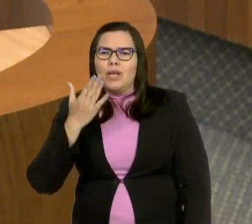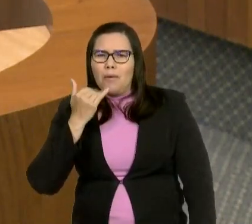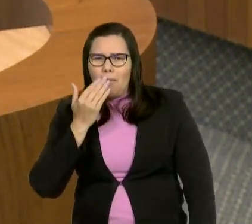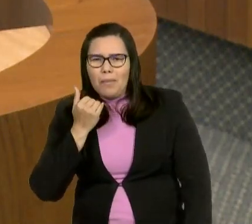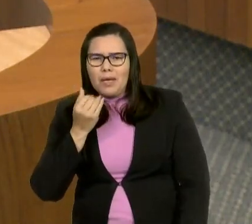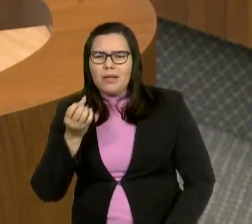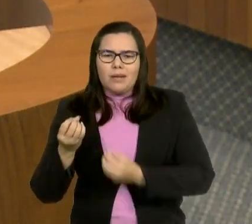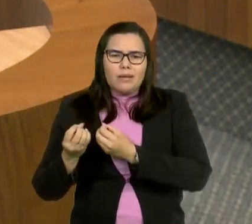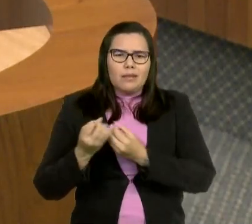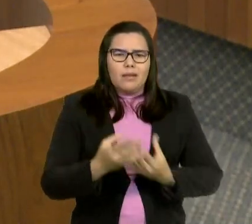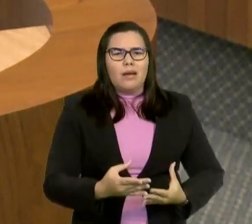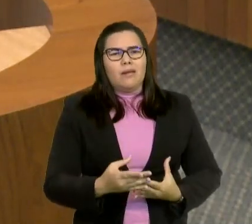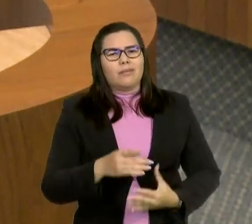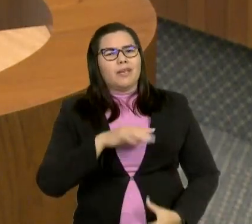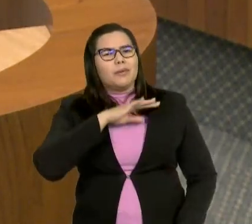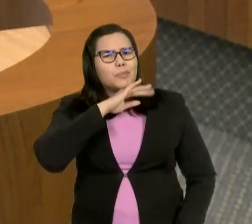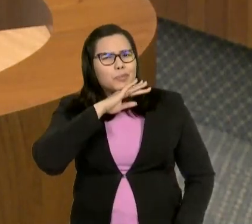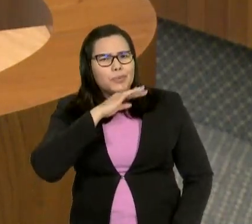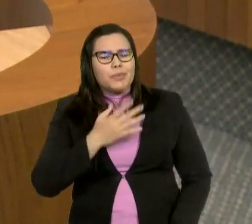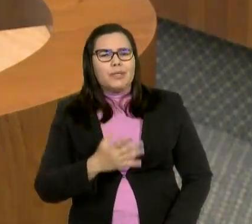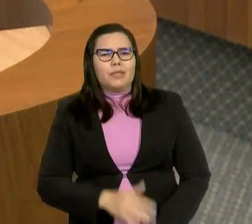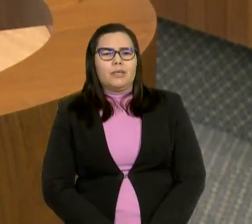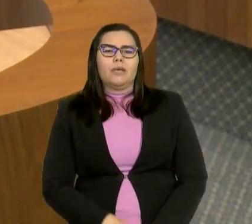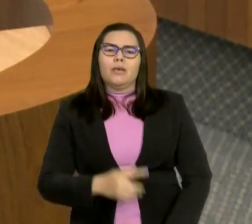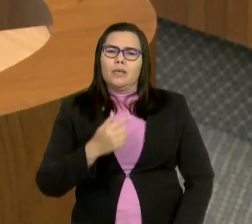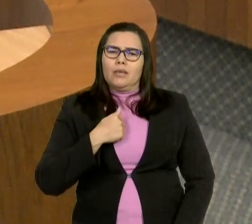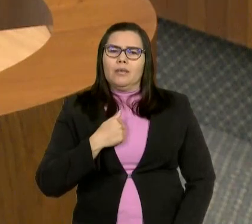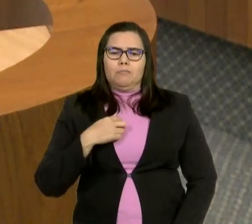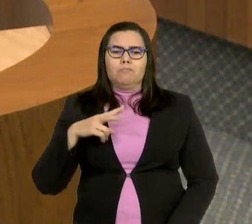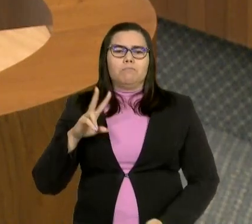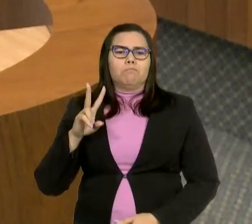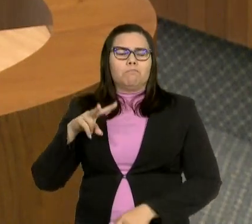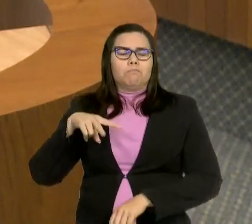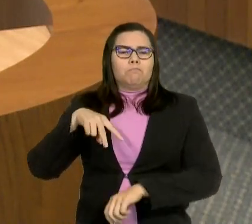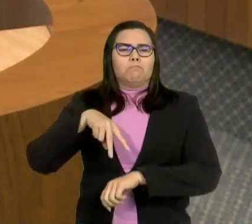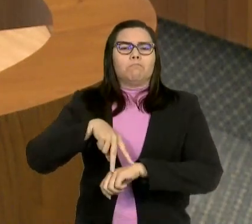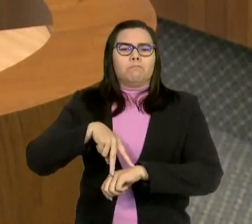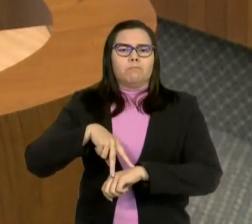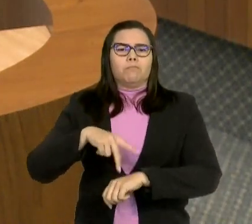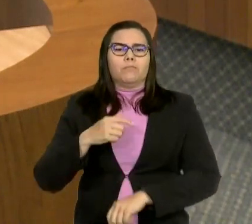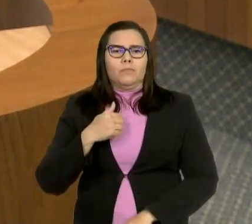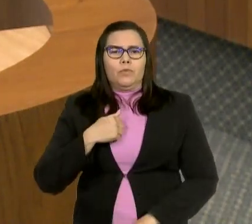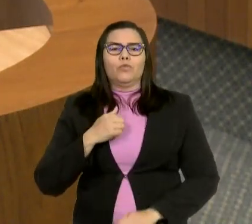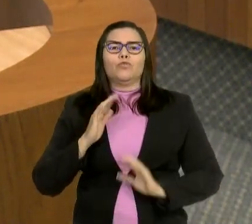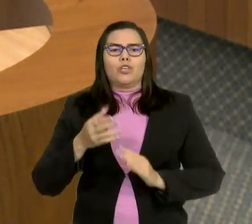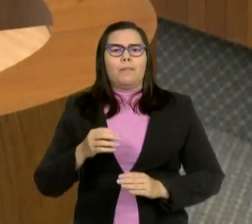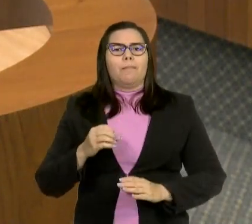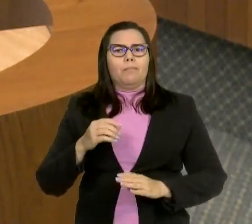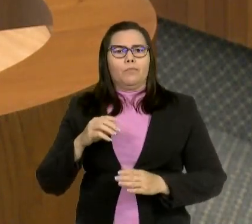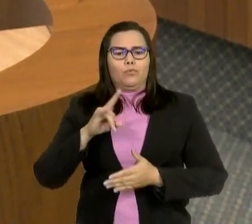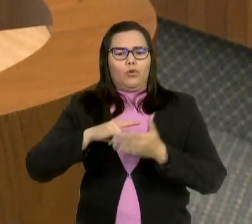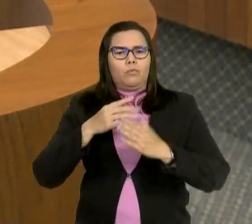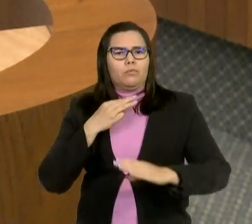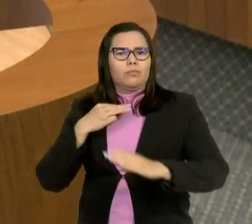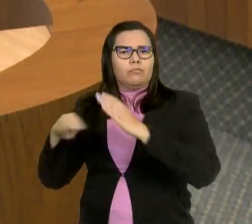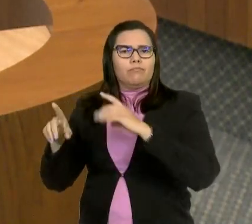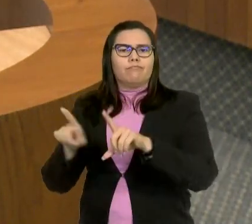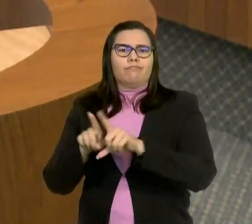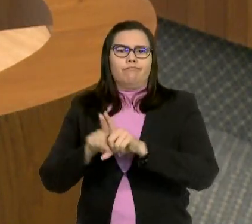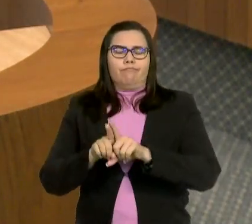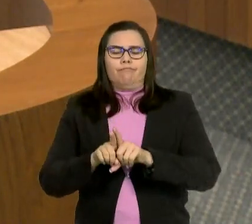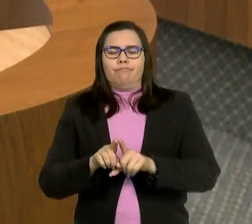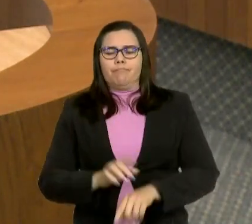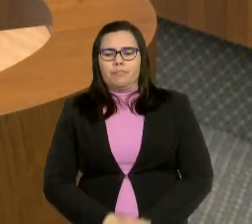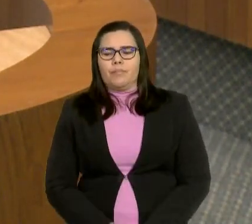Hermes. Mas fica aqui o nosso posicionamento, que já fizemos isso de forma oficial. Apresentamos também aos deputados desde a